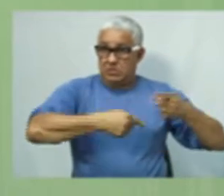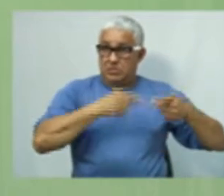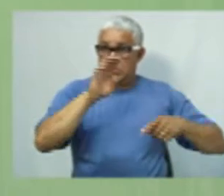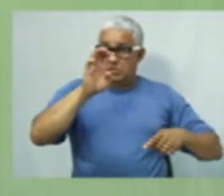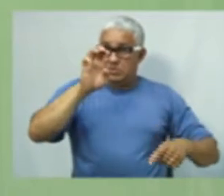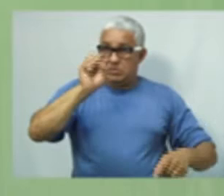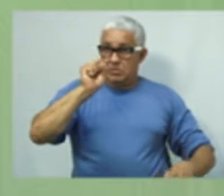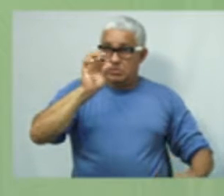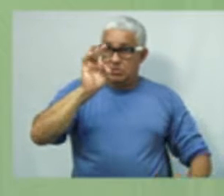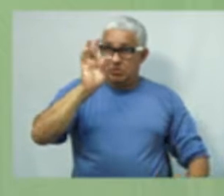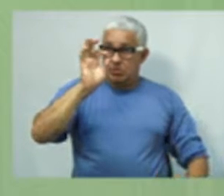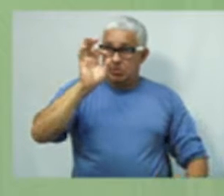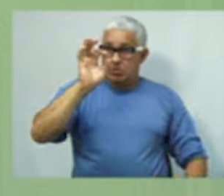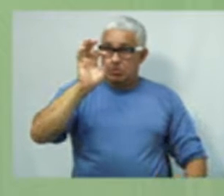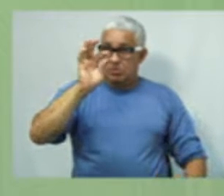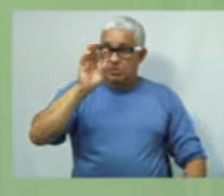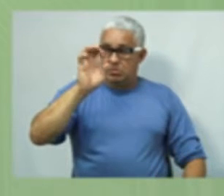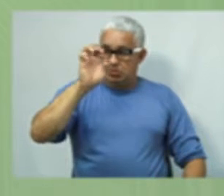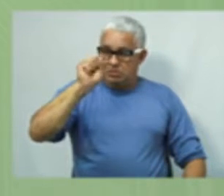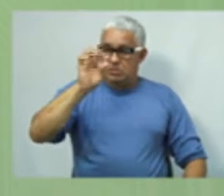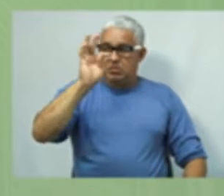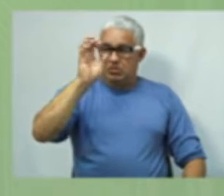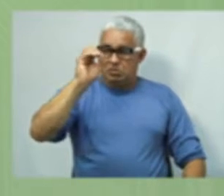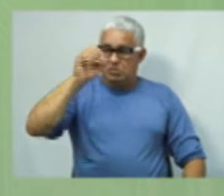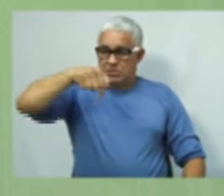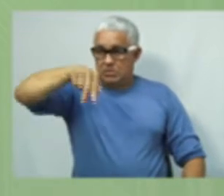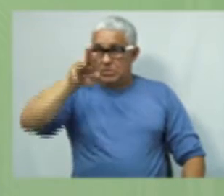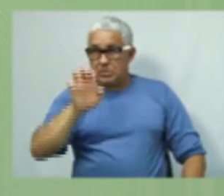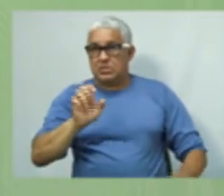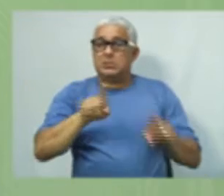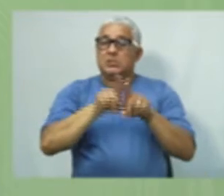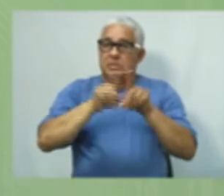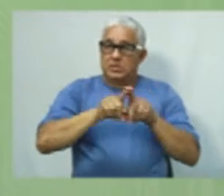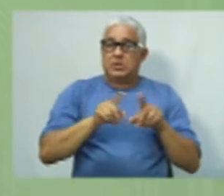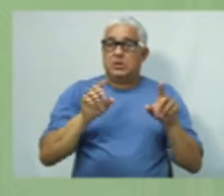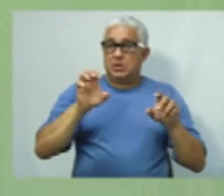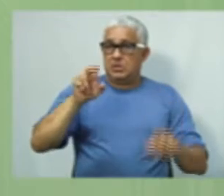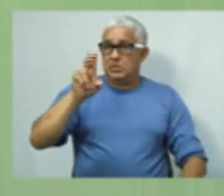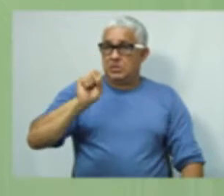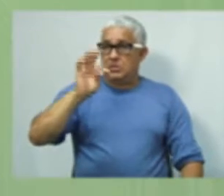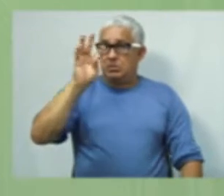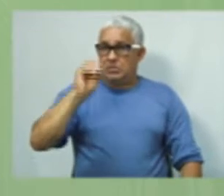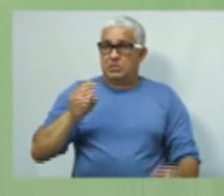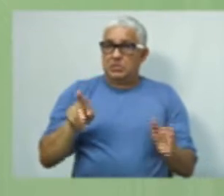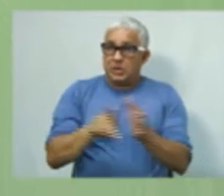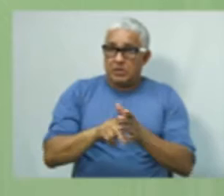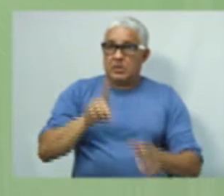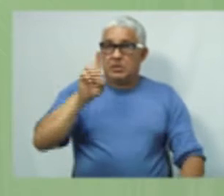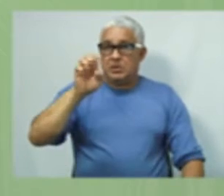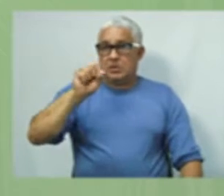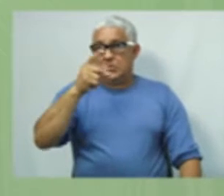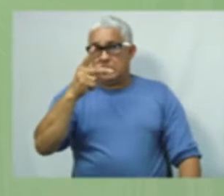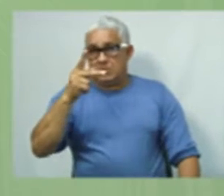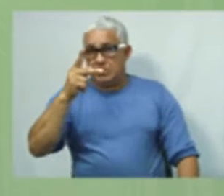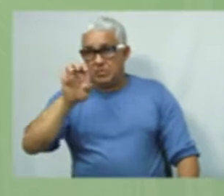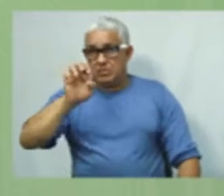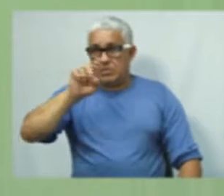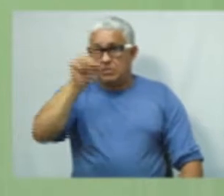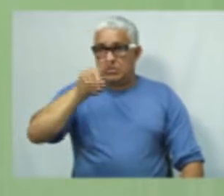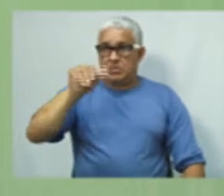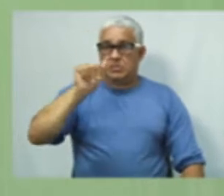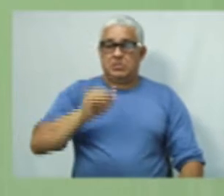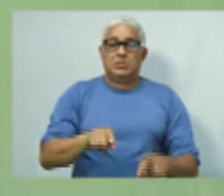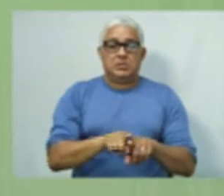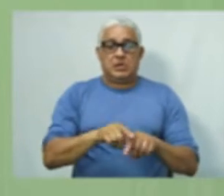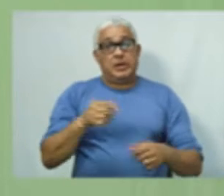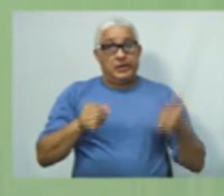estoque e projetando também os custos e despesas envolvidas em todo o processo produtivo. Então, vocês